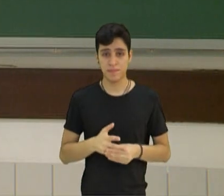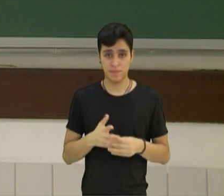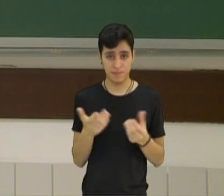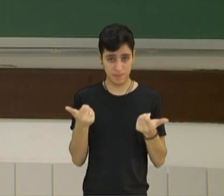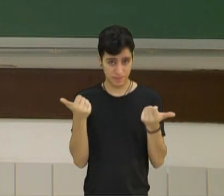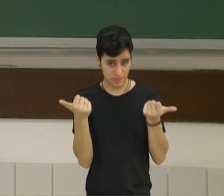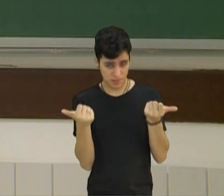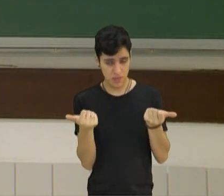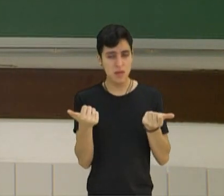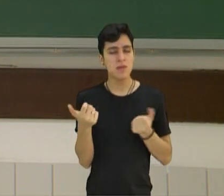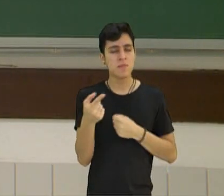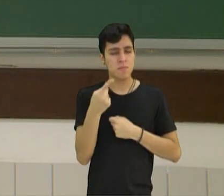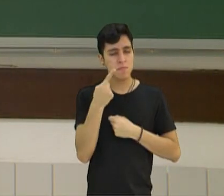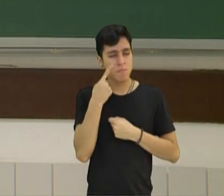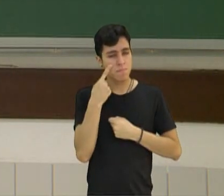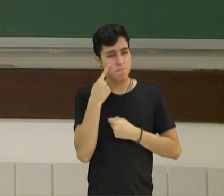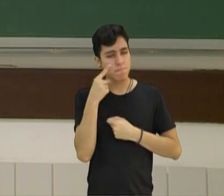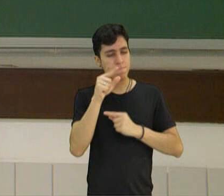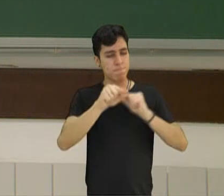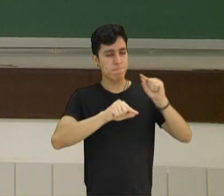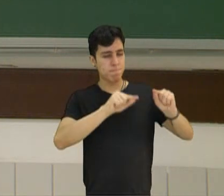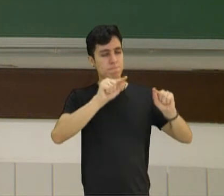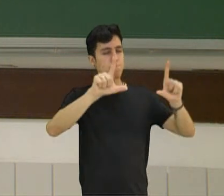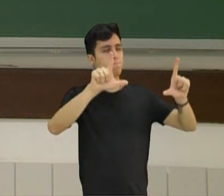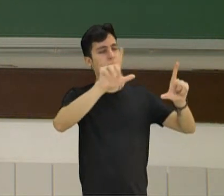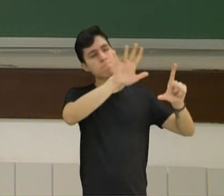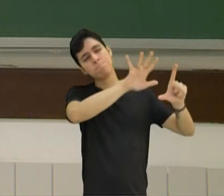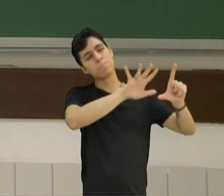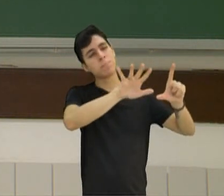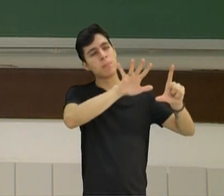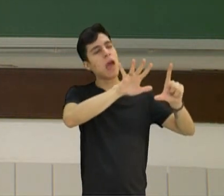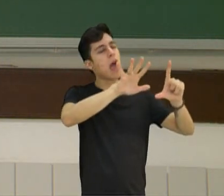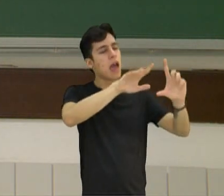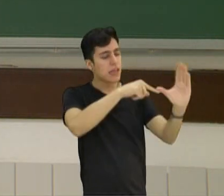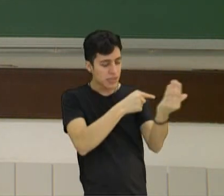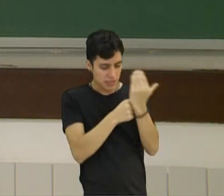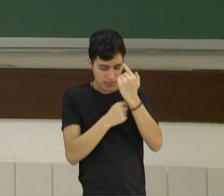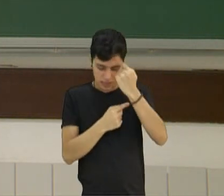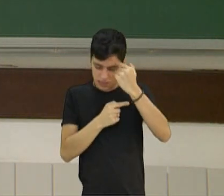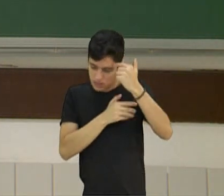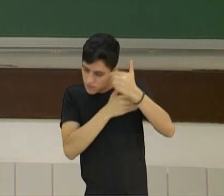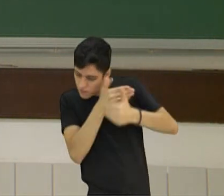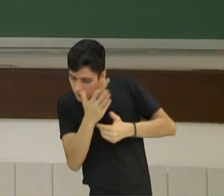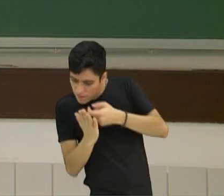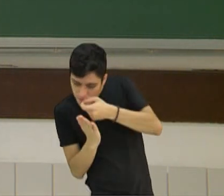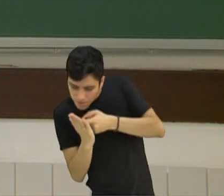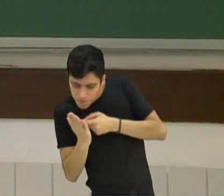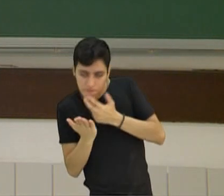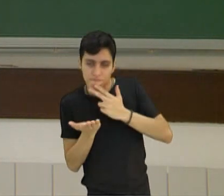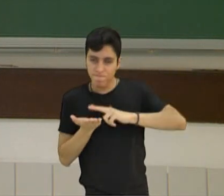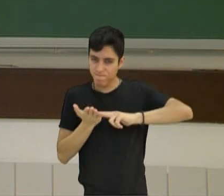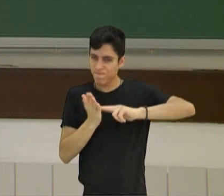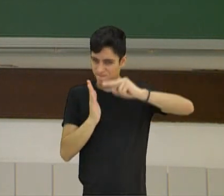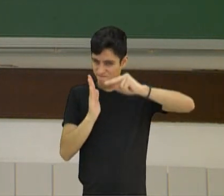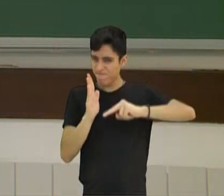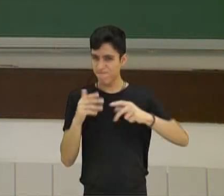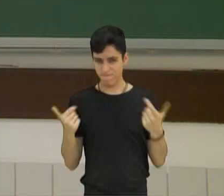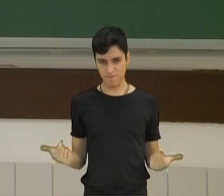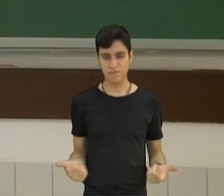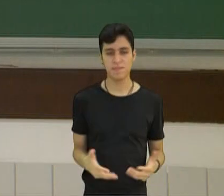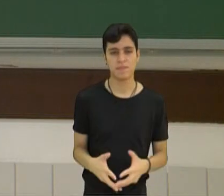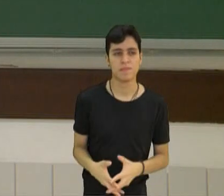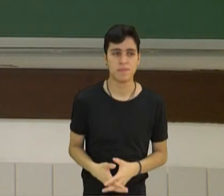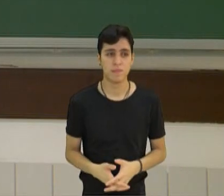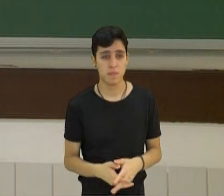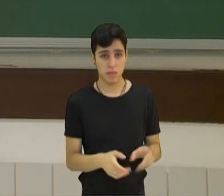Vamos lá também verificar algumas ideias para utilizar no desenvolvimento da carta do leitor agora. Então, depois